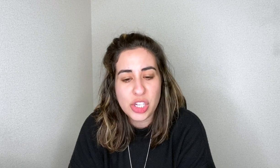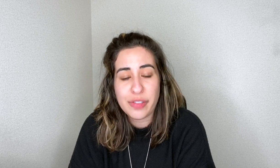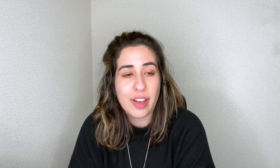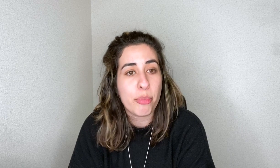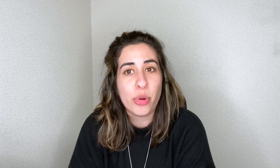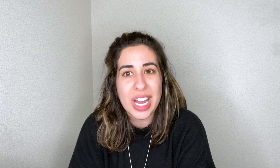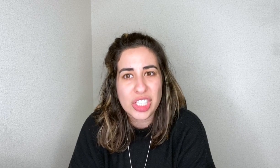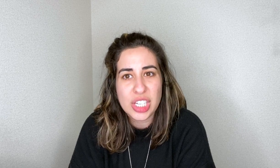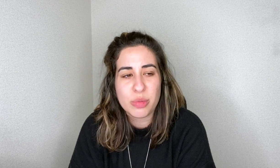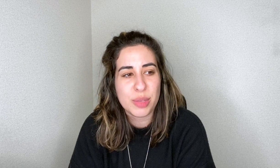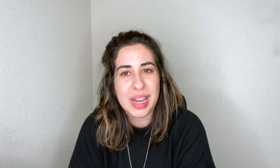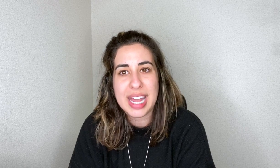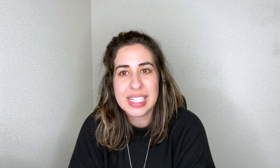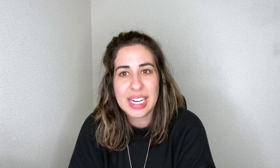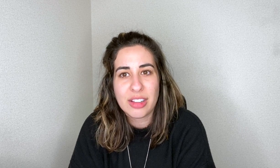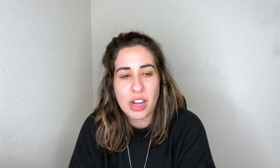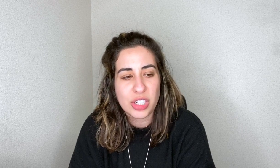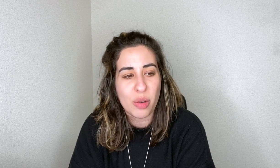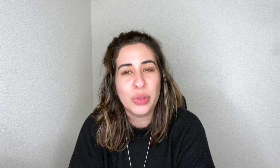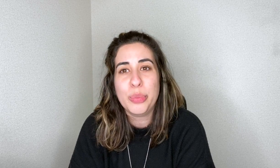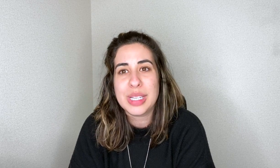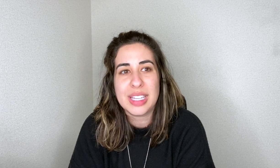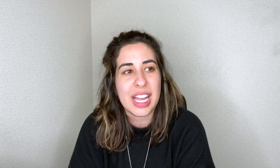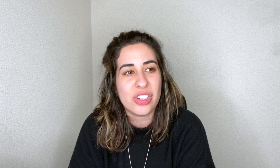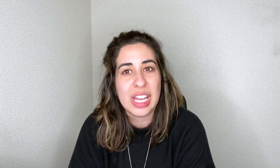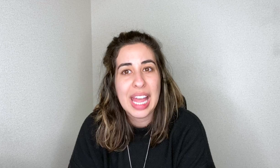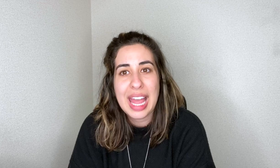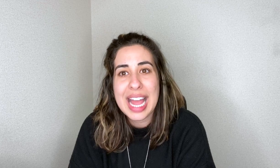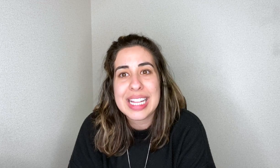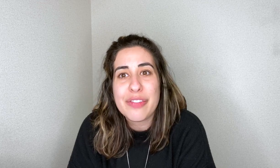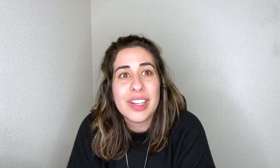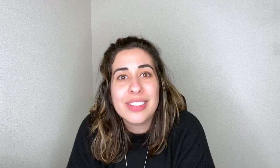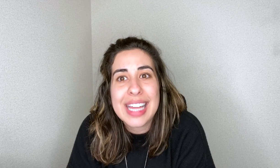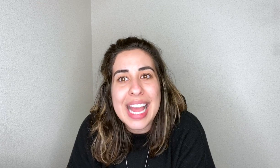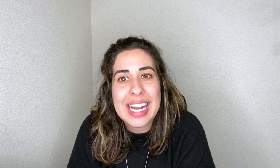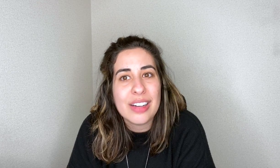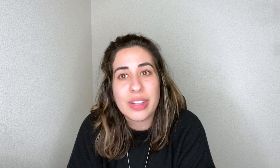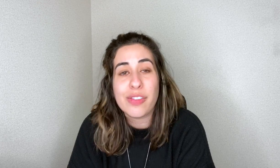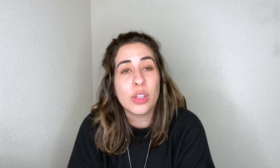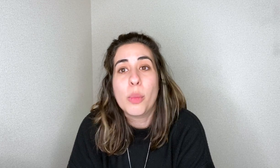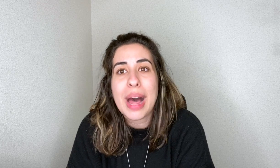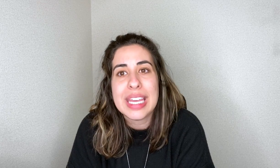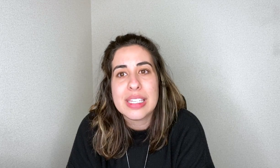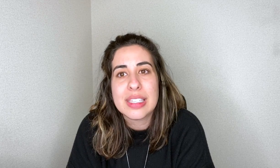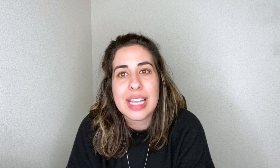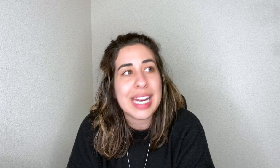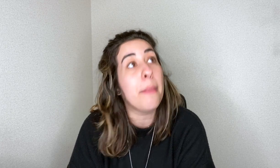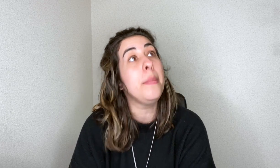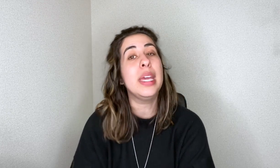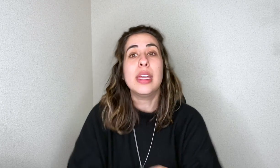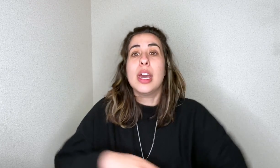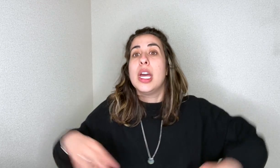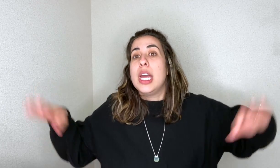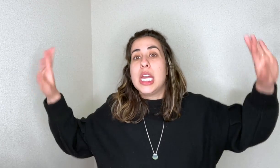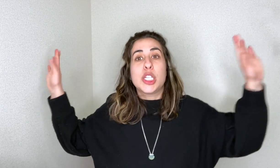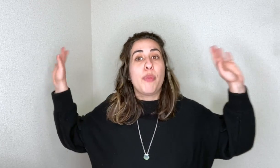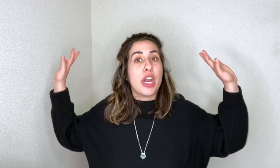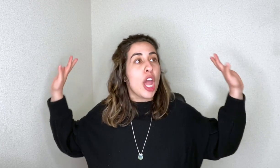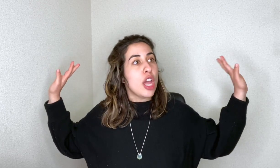nada de científico, é puro achismo, experiência anedótica. Quando um presidente, ele tá falando dele, ele não tá falando do país. Na